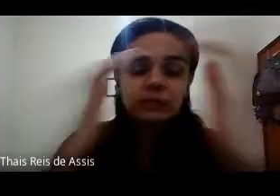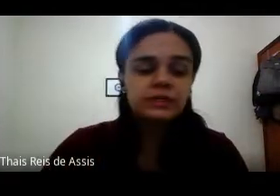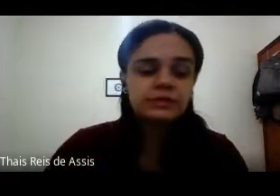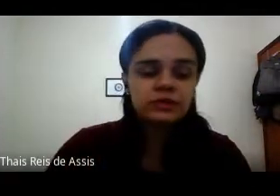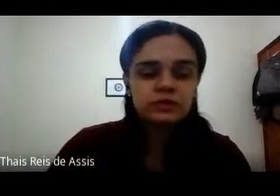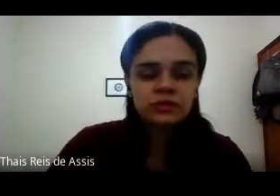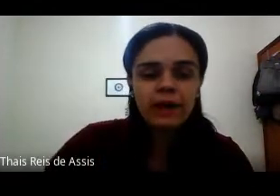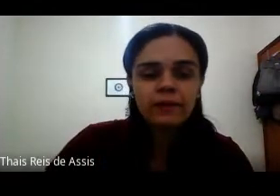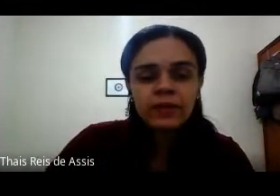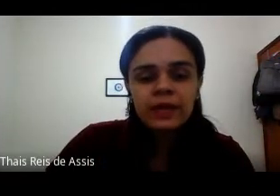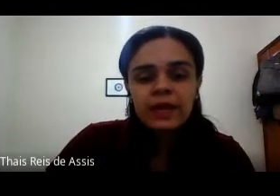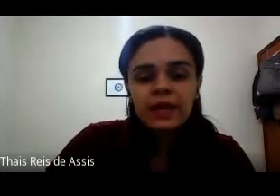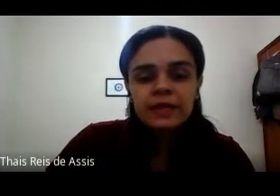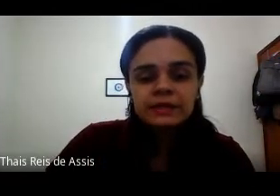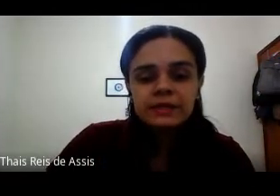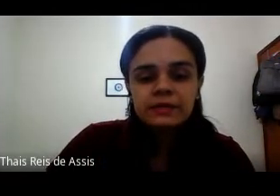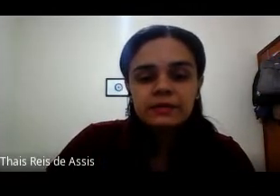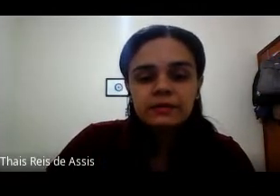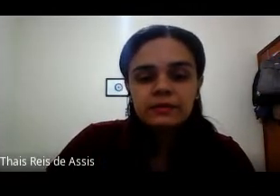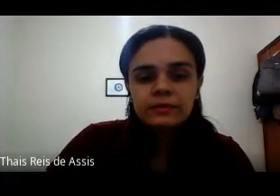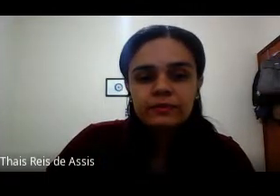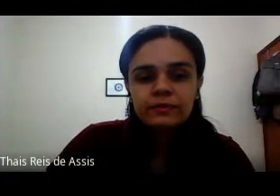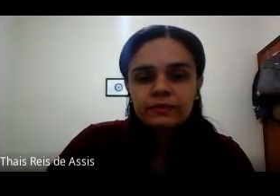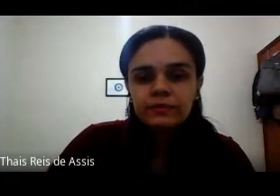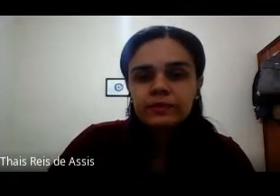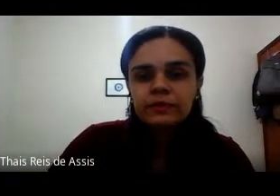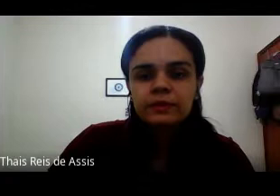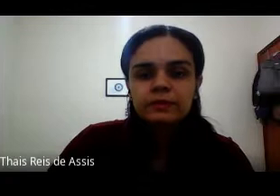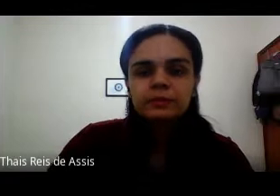os acontecimentos no geral, eles não.